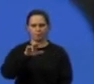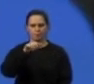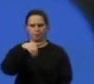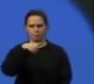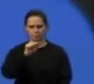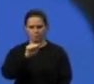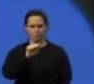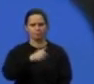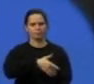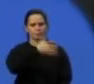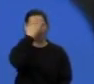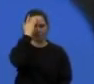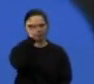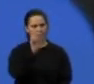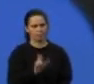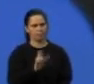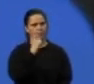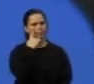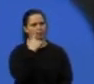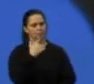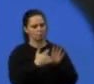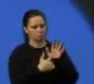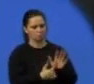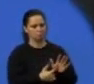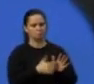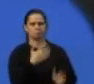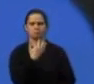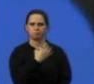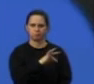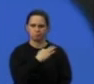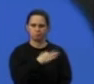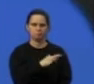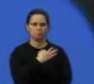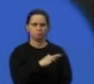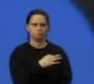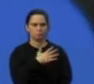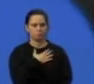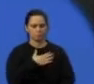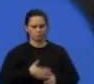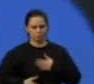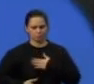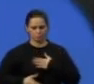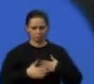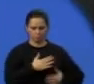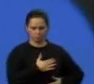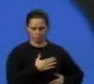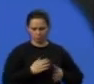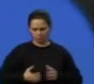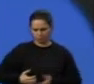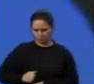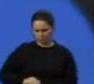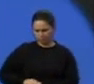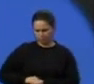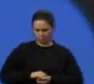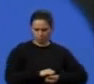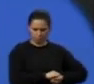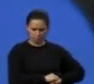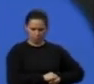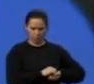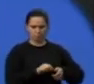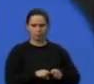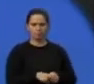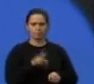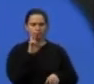o indivíduo que apresenta ferimentos de pelo menos 2 regiões do corpo que exigiriam cada um deles um